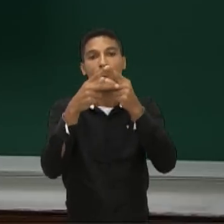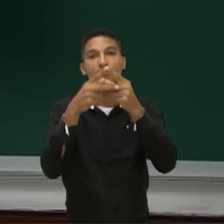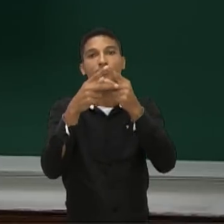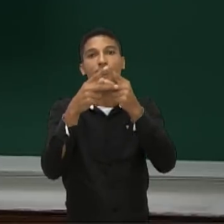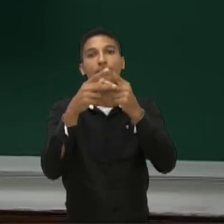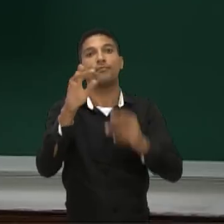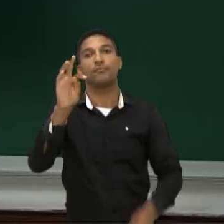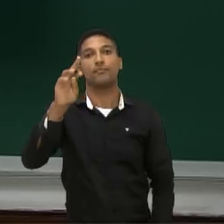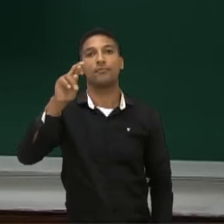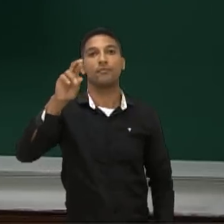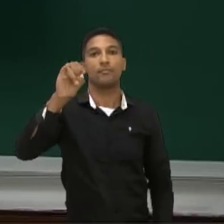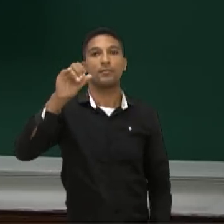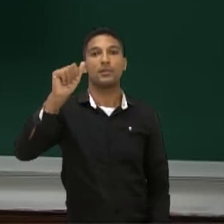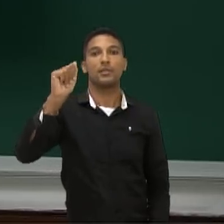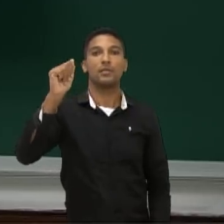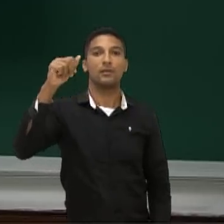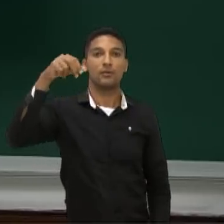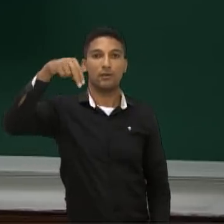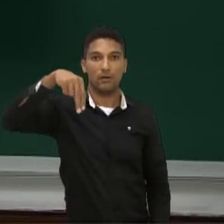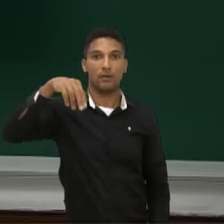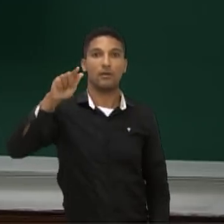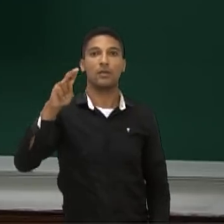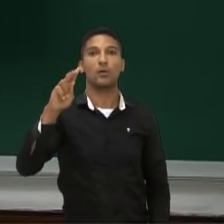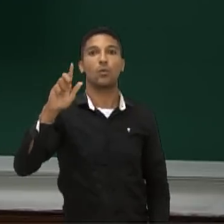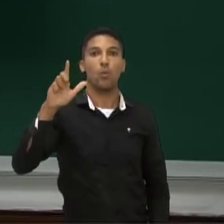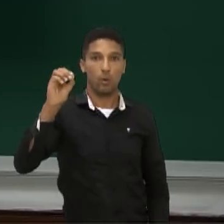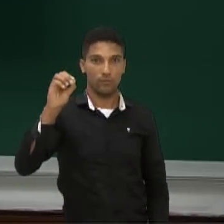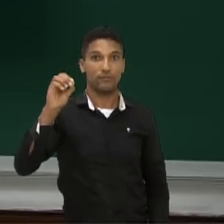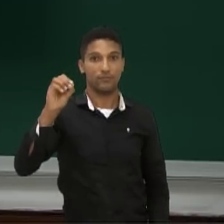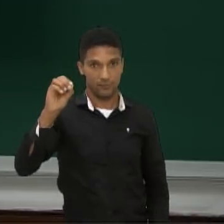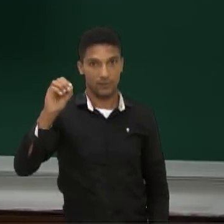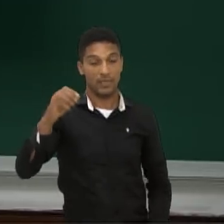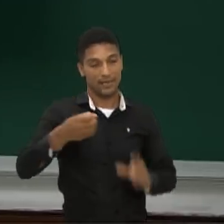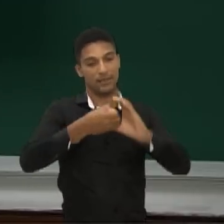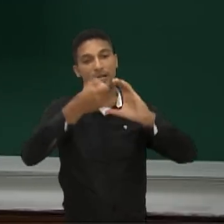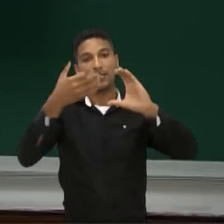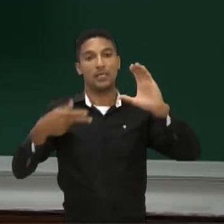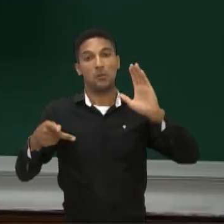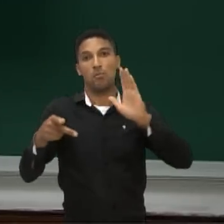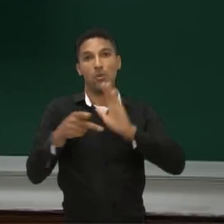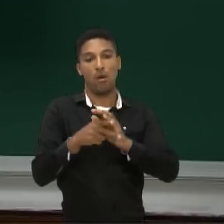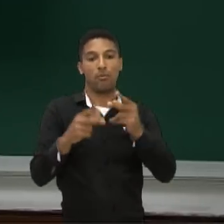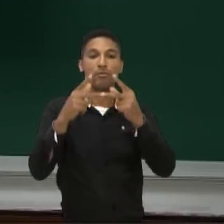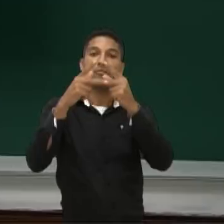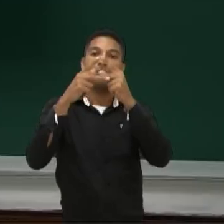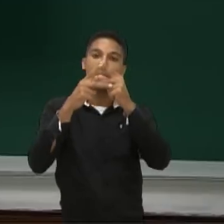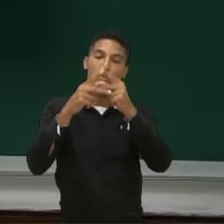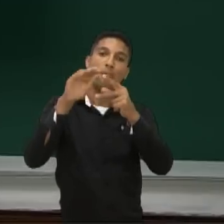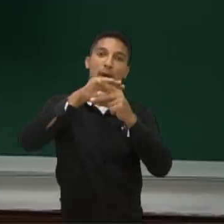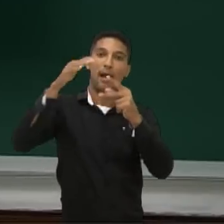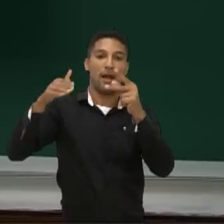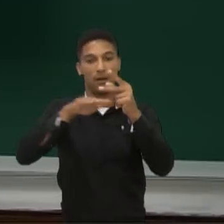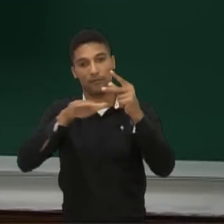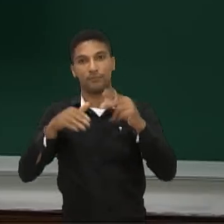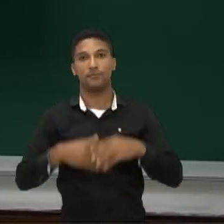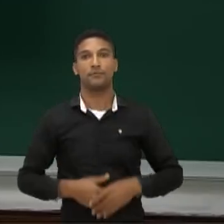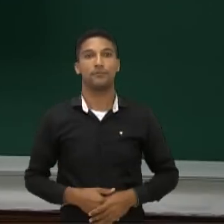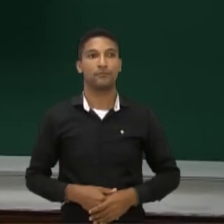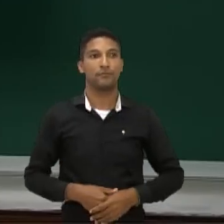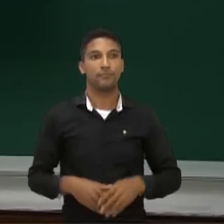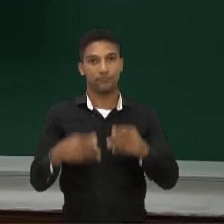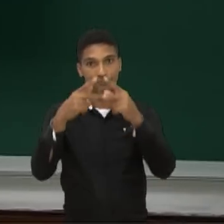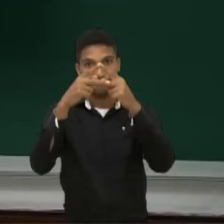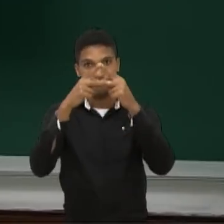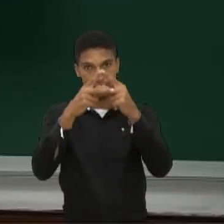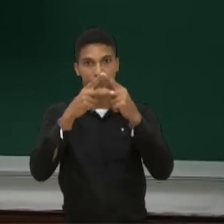tá bom? Essas características no triângulo. E na próxima aula, nós vamos estudar a classificação. Tem classificação, professora? Tem